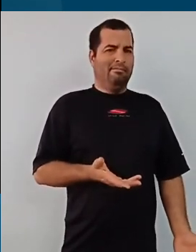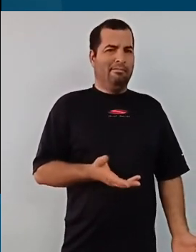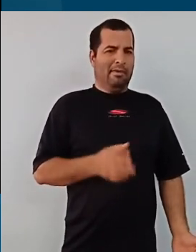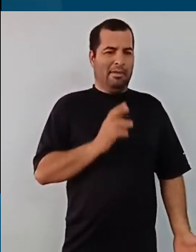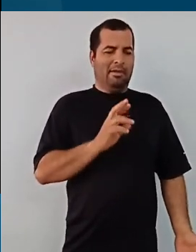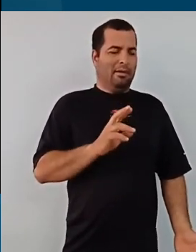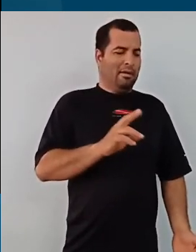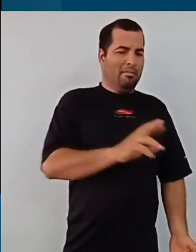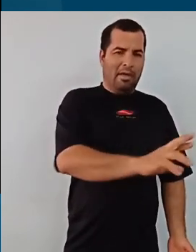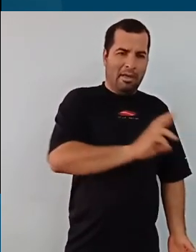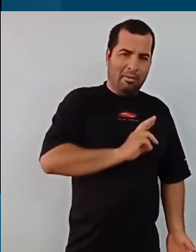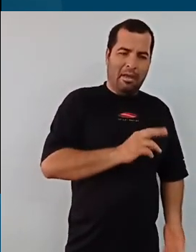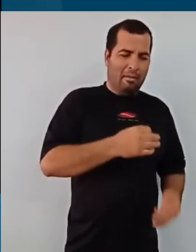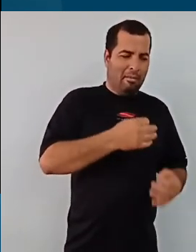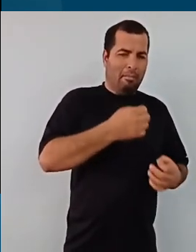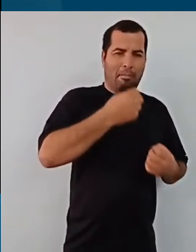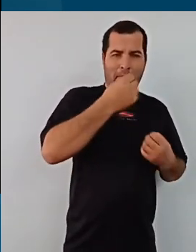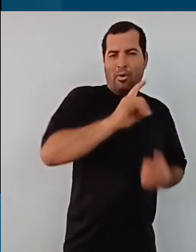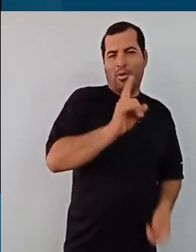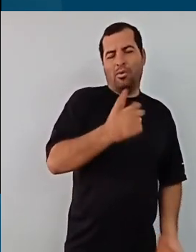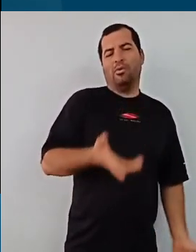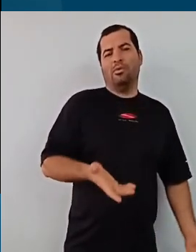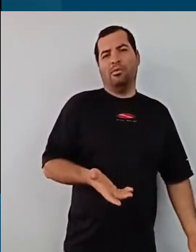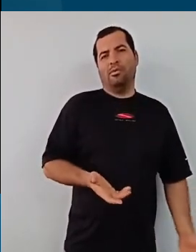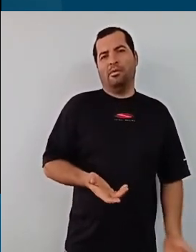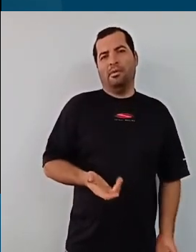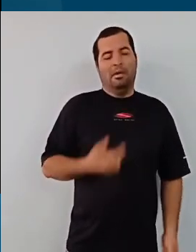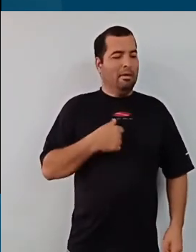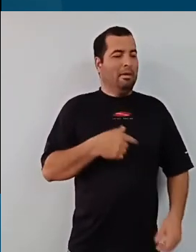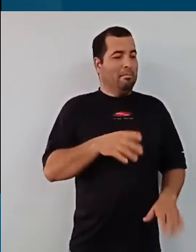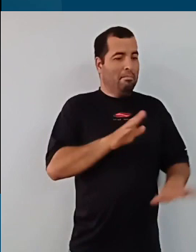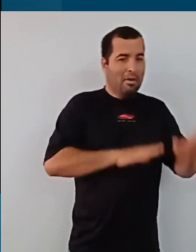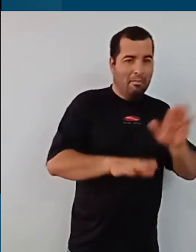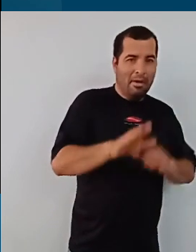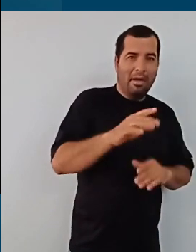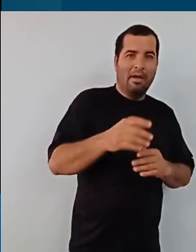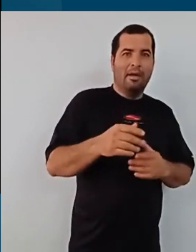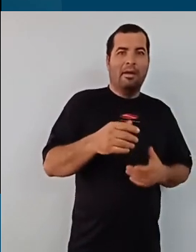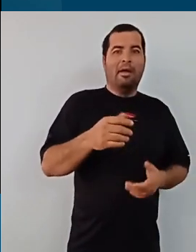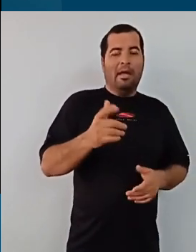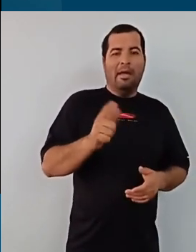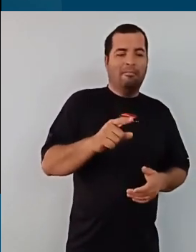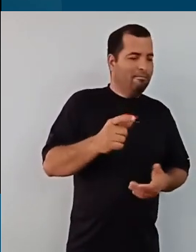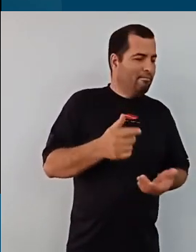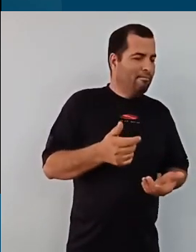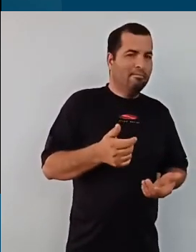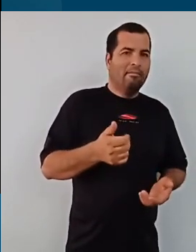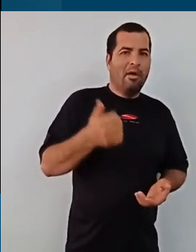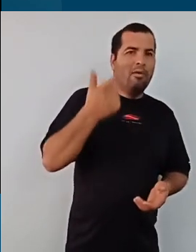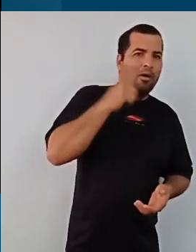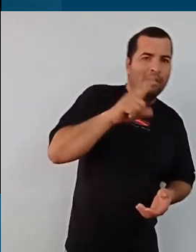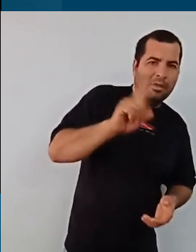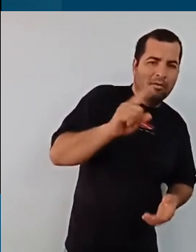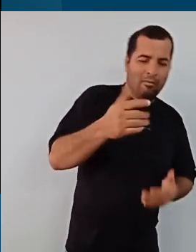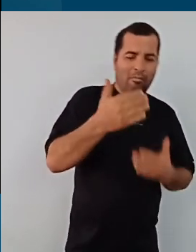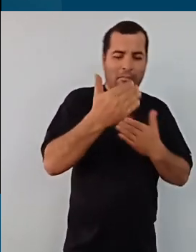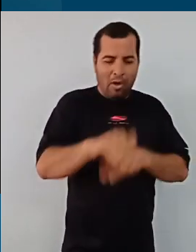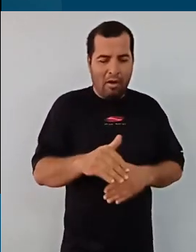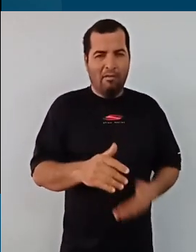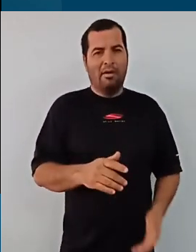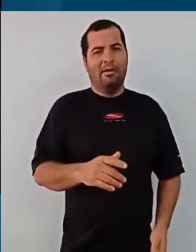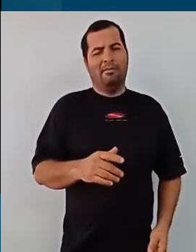é positivo, porque a gente prepara para um conjunto de testes. Isso não é a